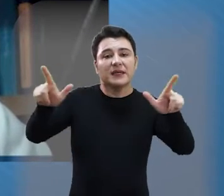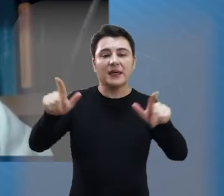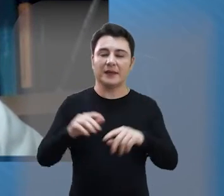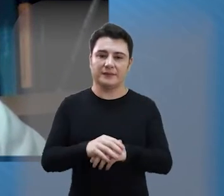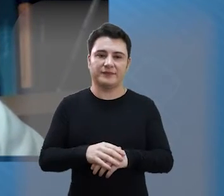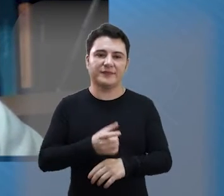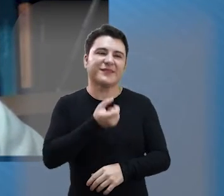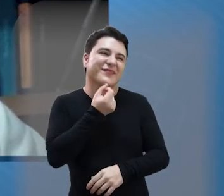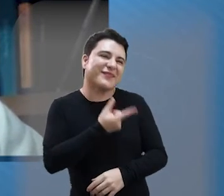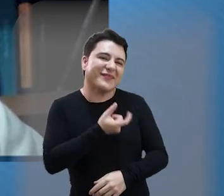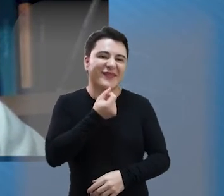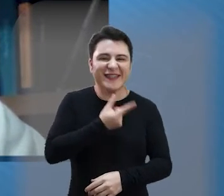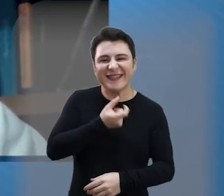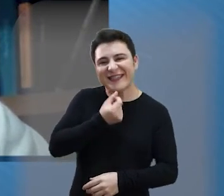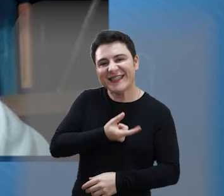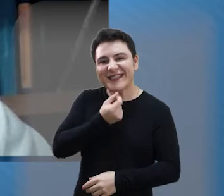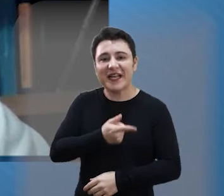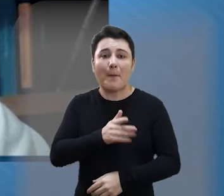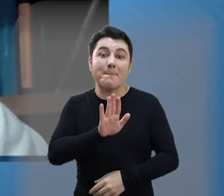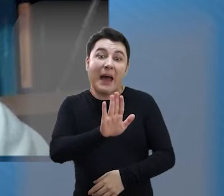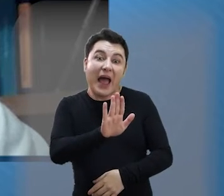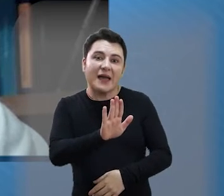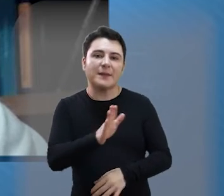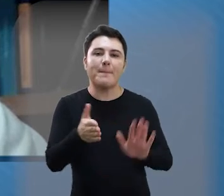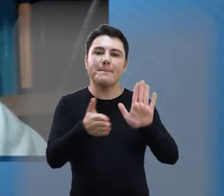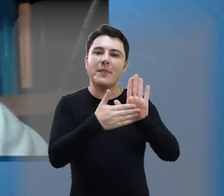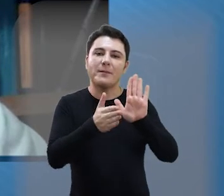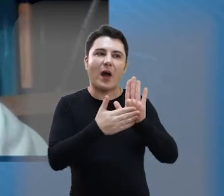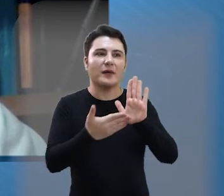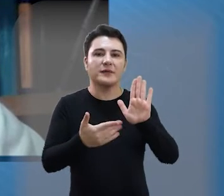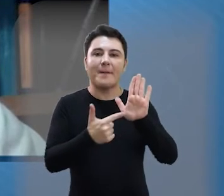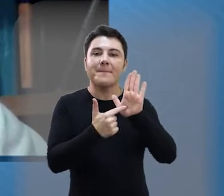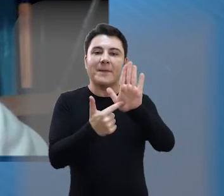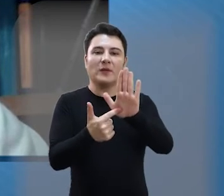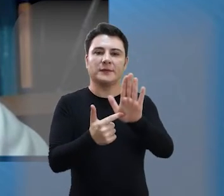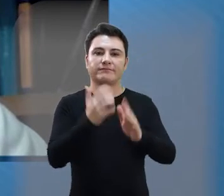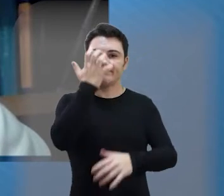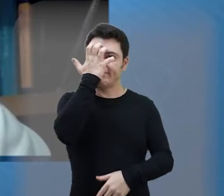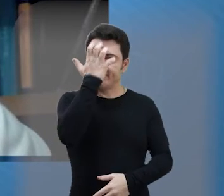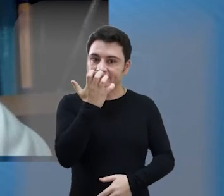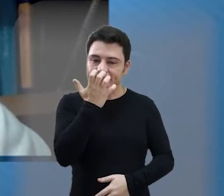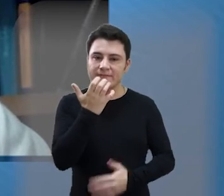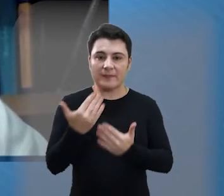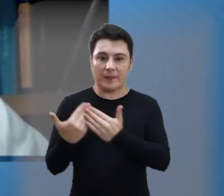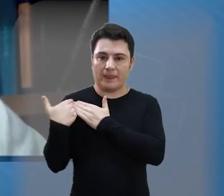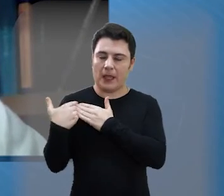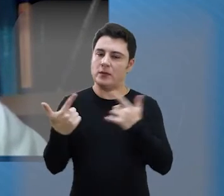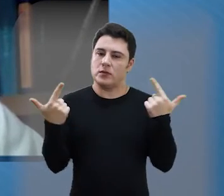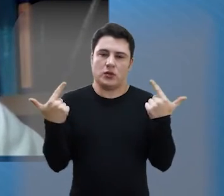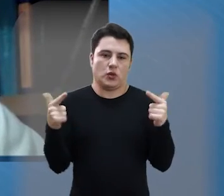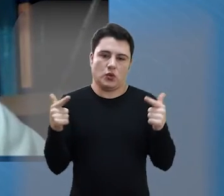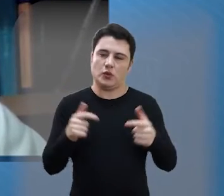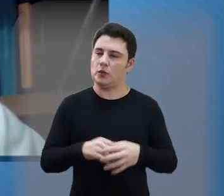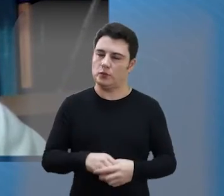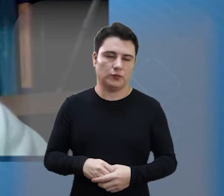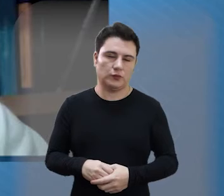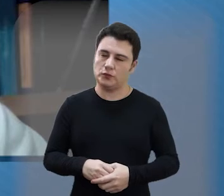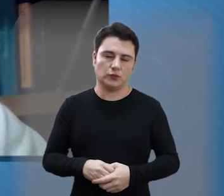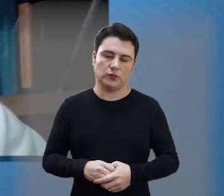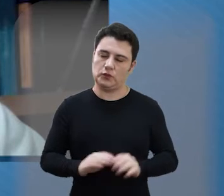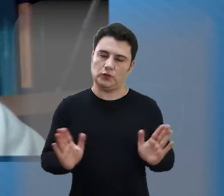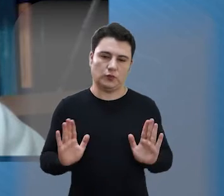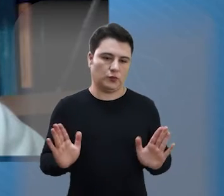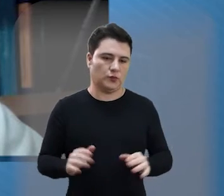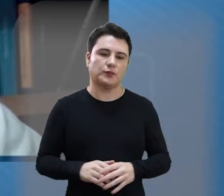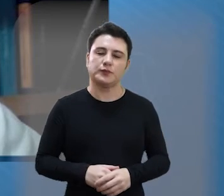aparece, pela proposta dele. A proposta dele é bem humorada, é interessante, né? Mas não é uma proposta que me